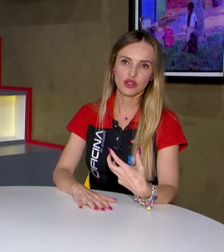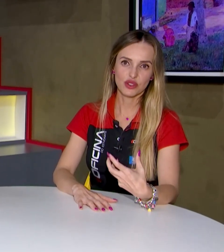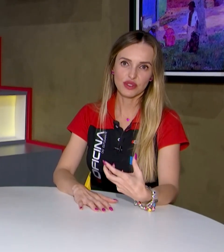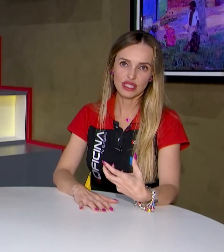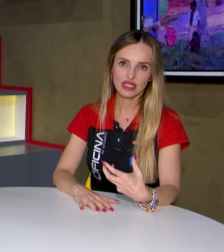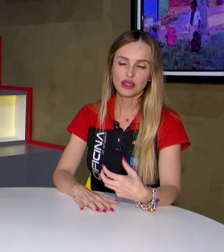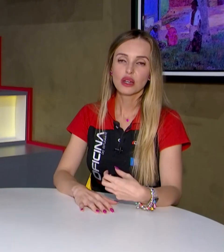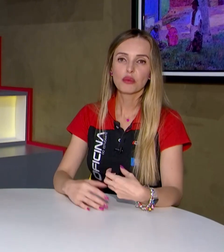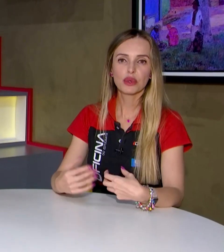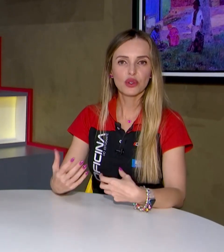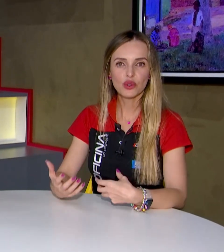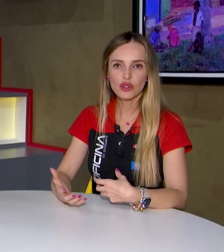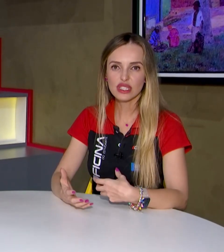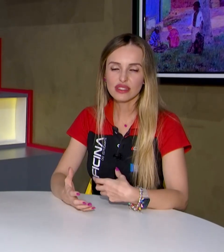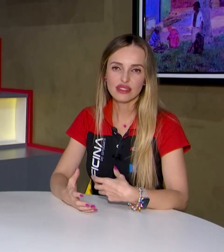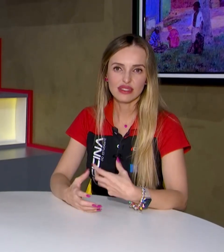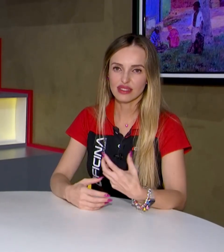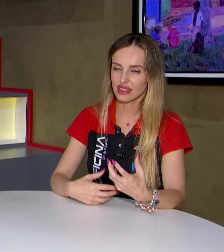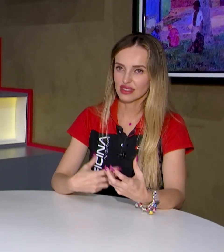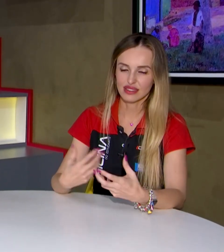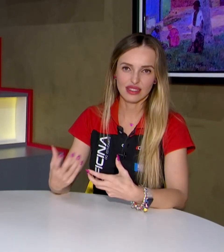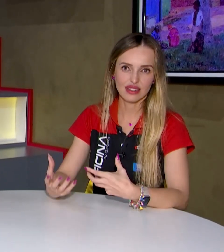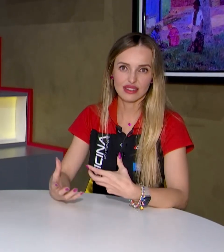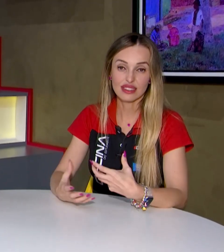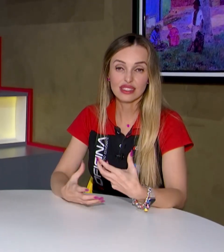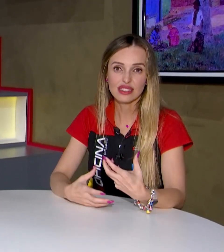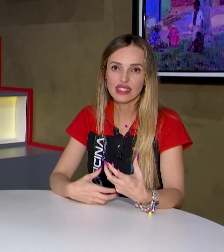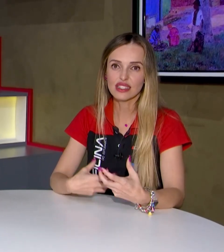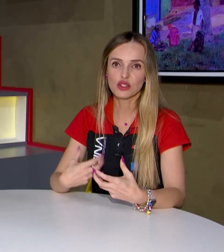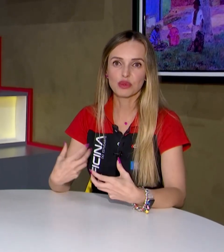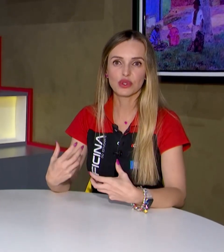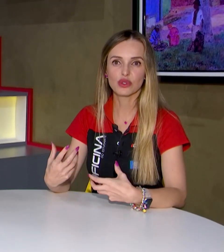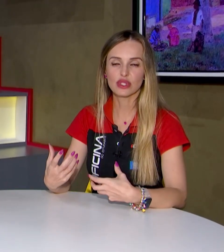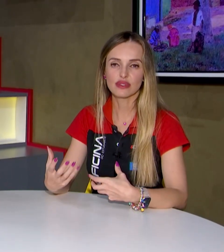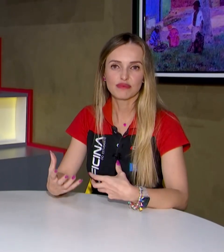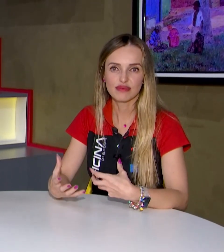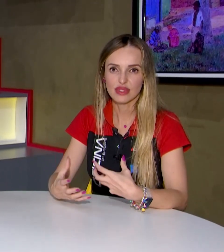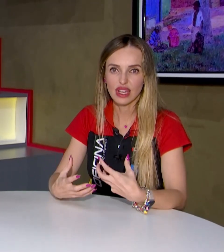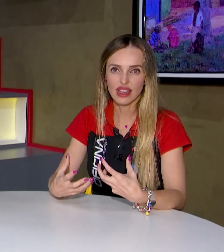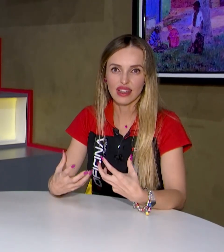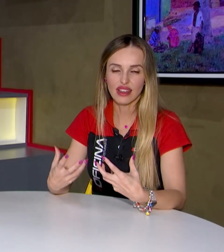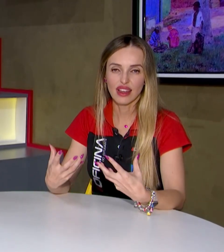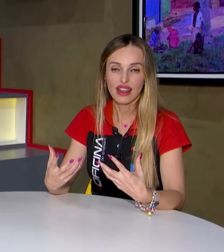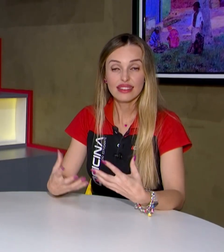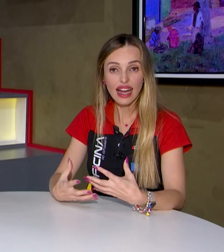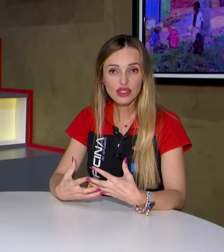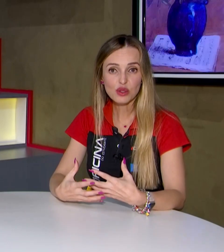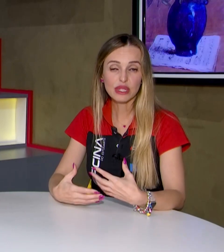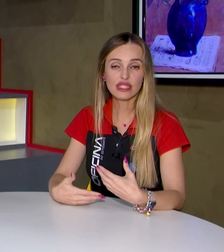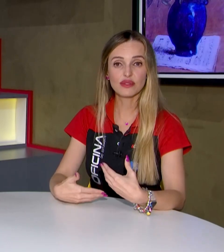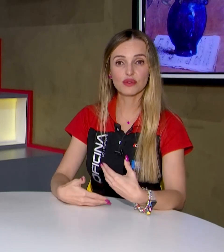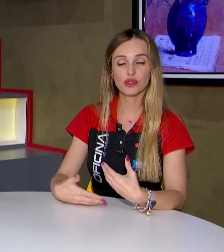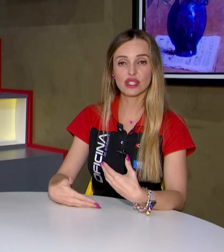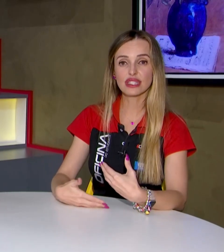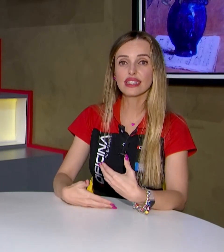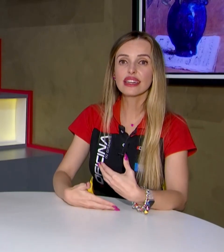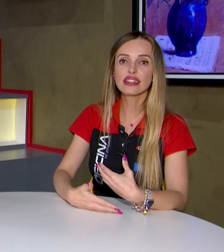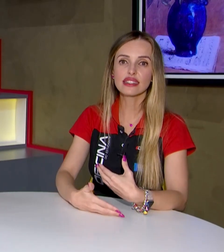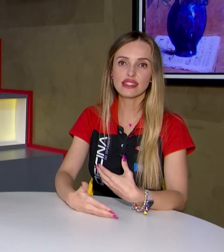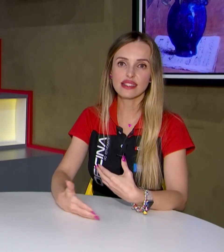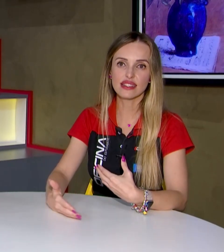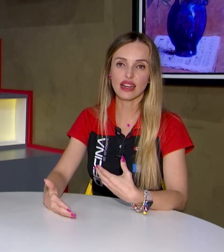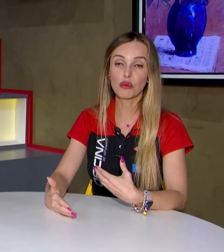o projeto de vida, procure na internet, procure dados para que